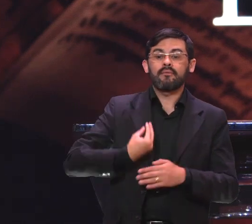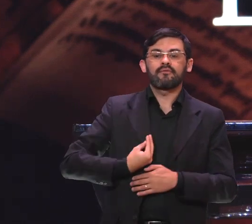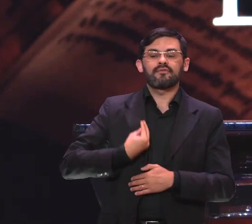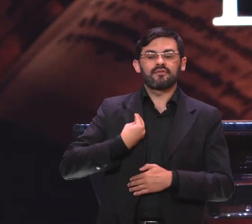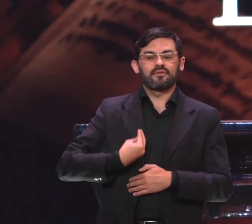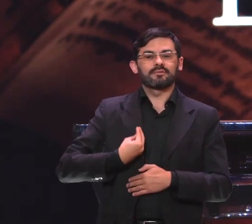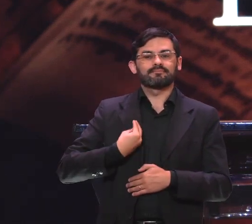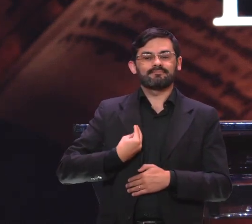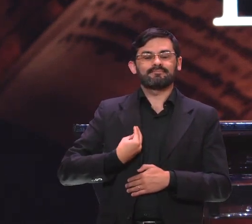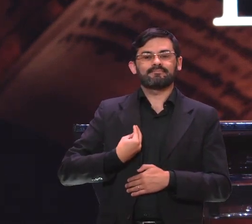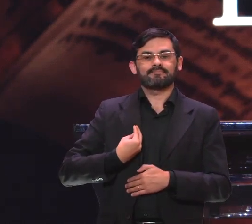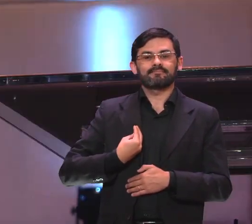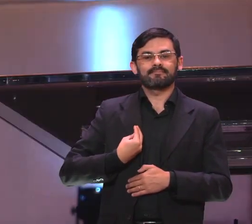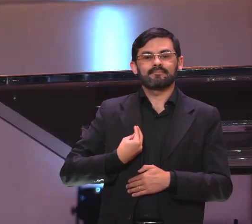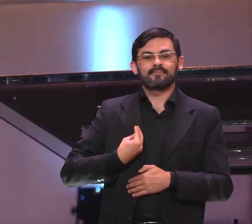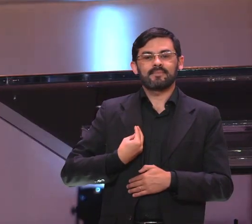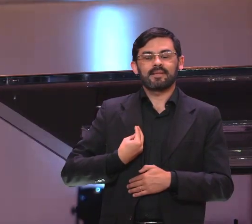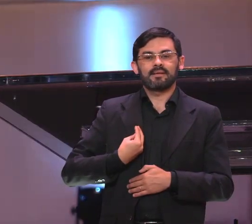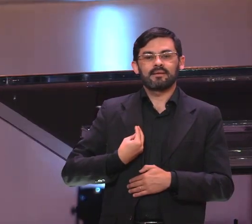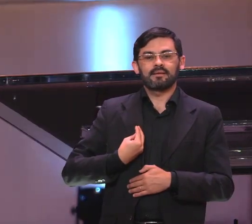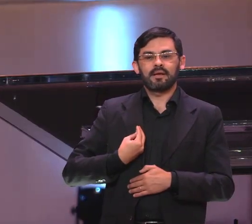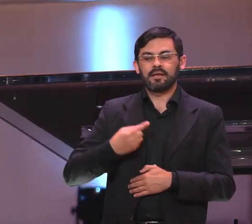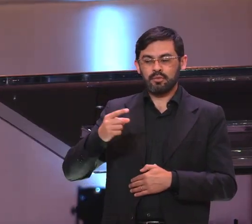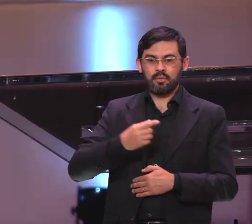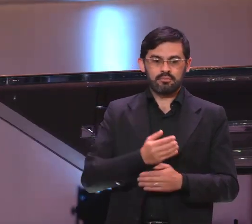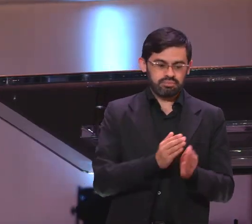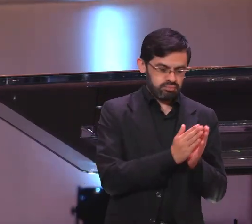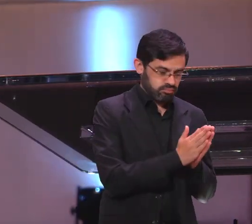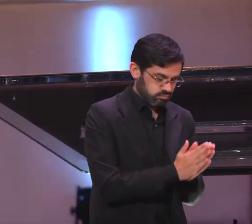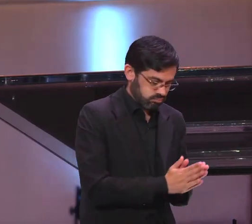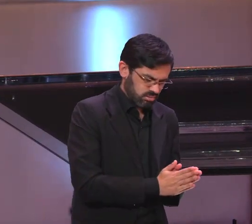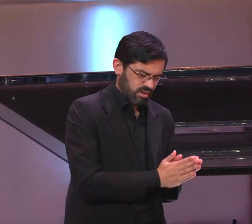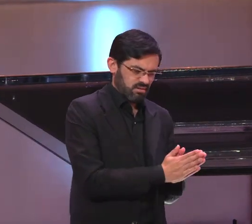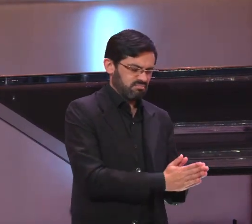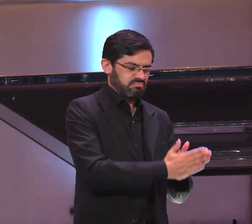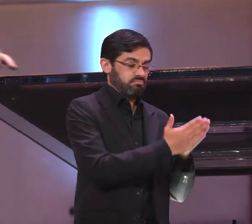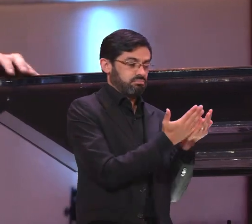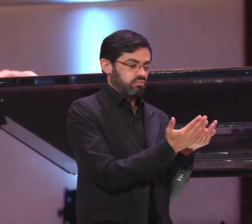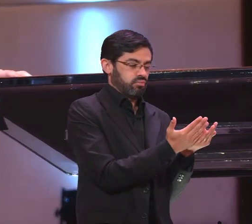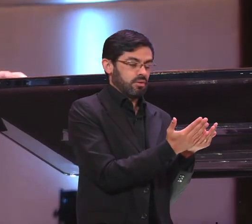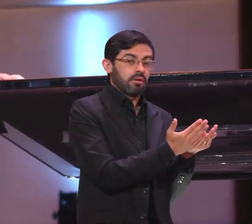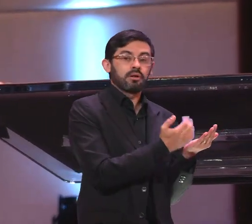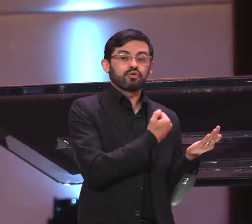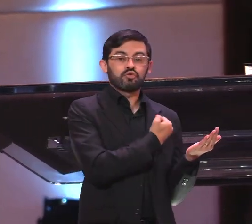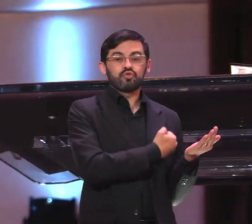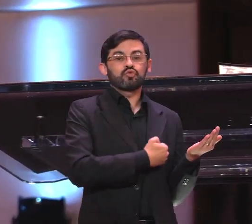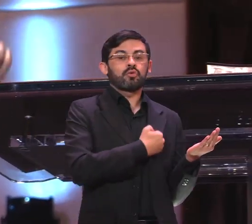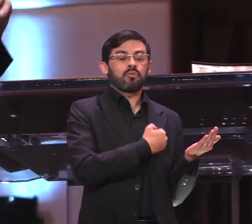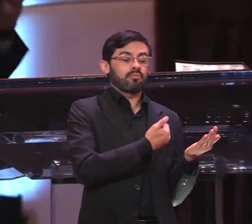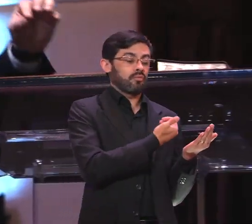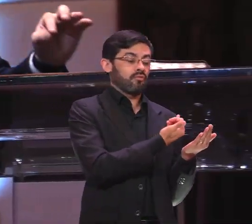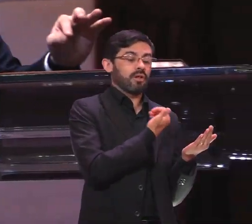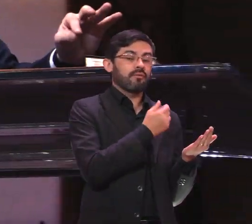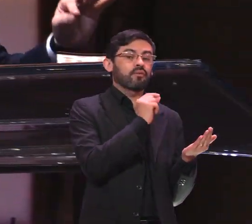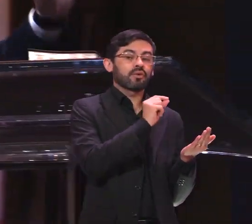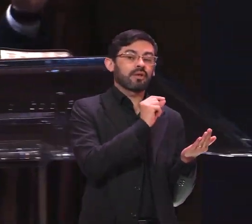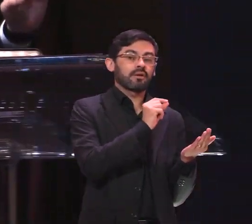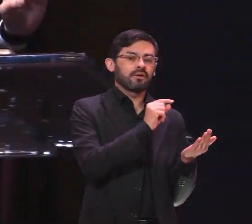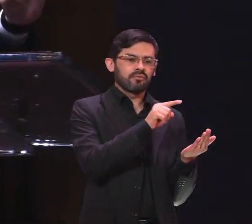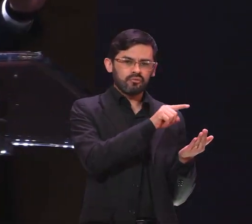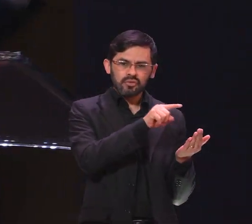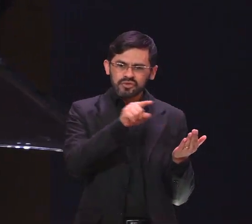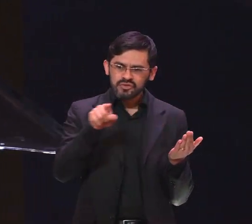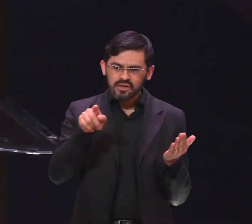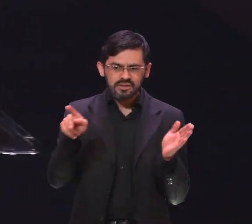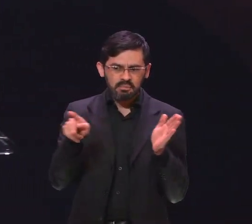viva. Eu abri a Bíblia num texto qualquer e caiu em João, que dizia: vós não